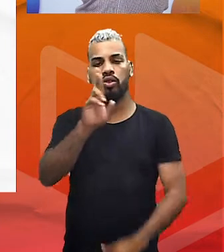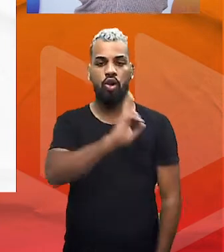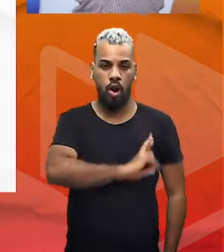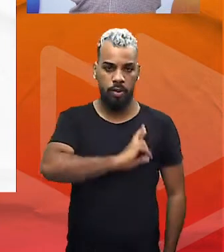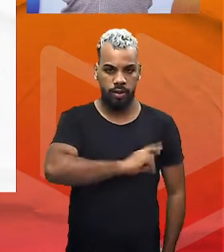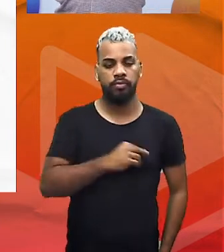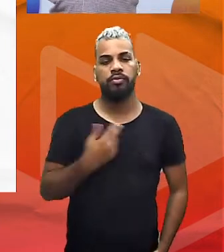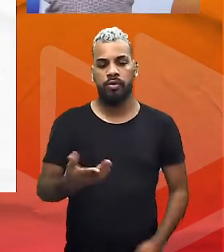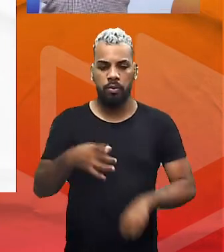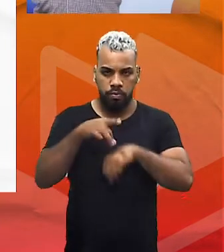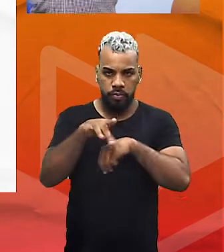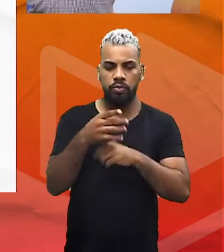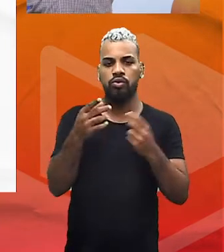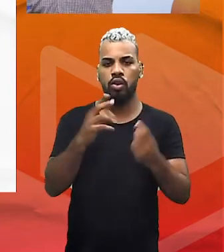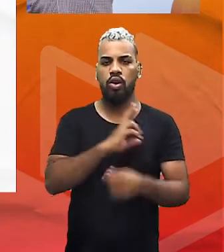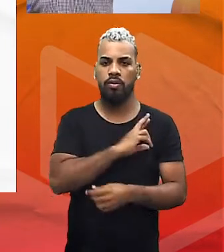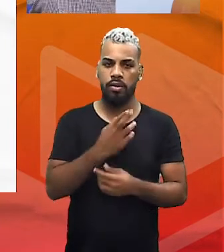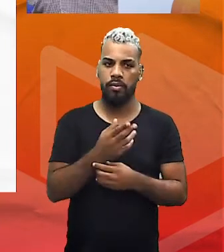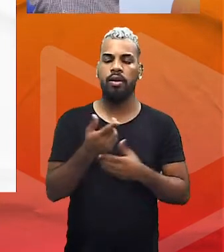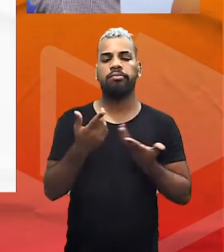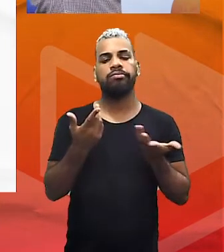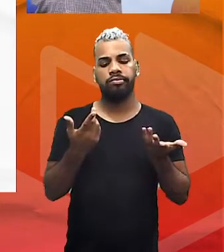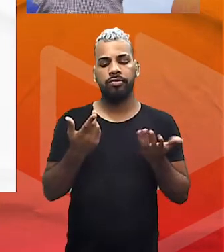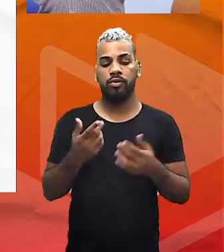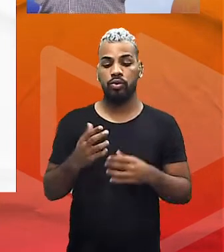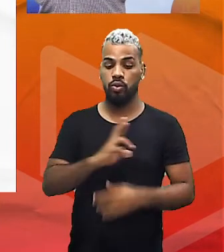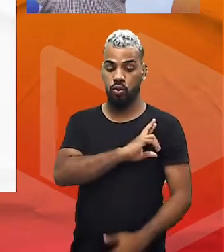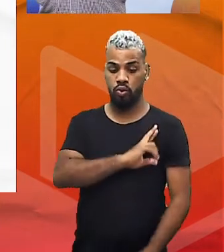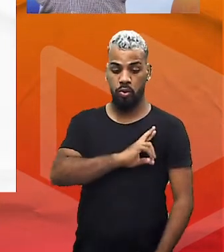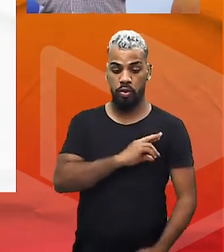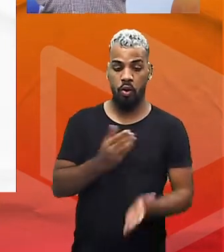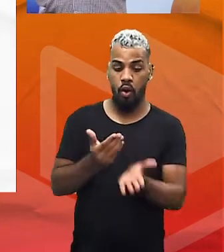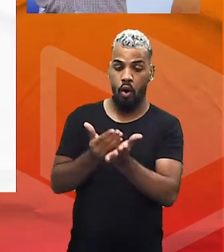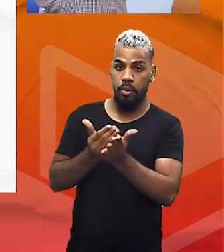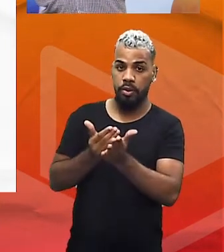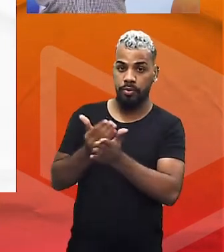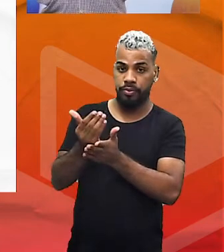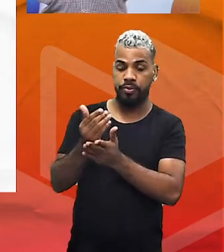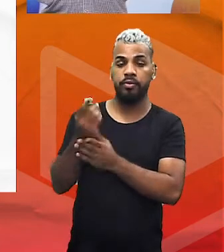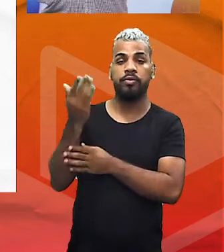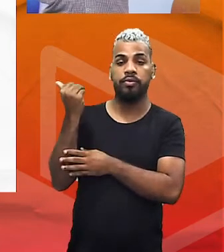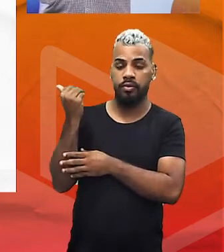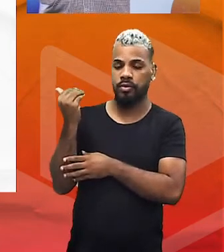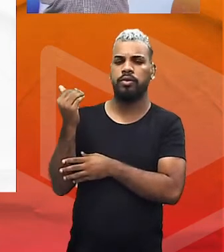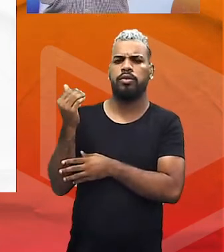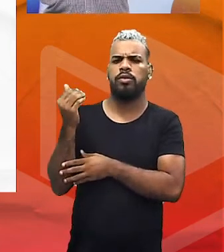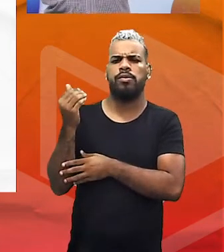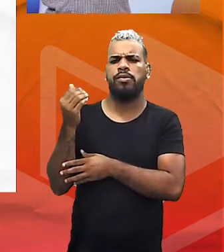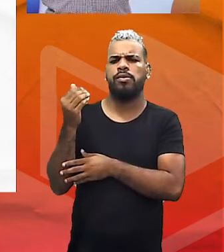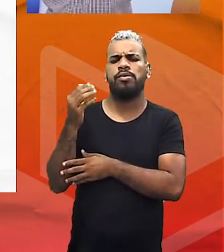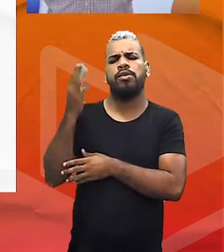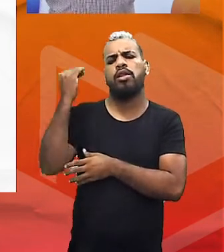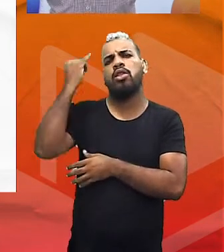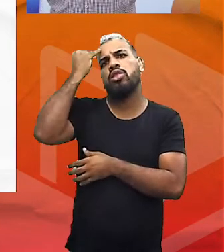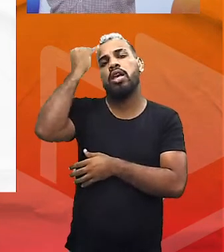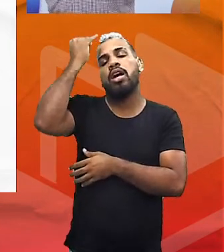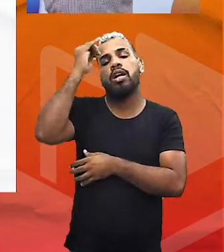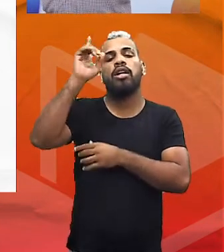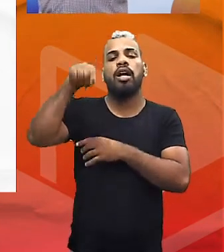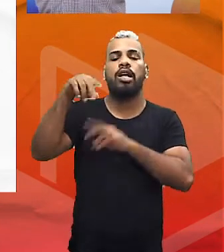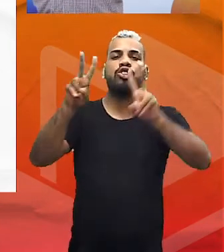um comentário aí sobre o romantismo. O romantismo ele começa nos princípios muito idealistas, né,